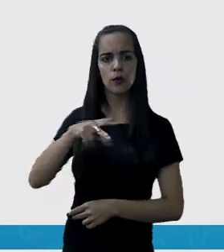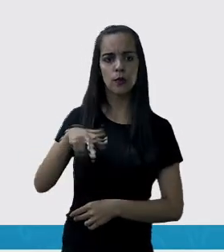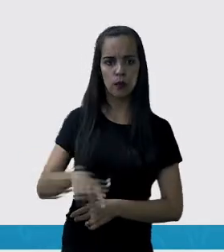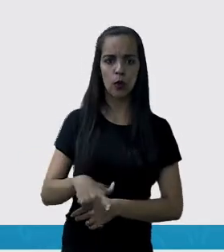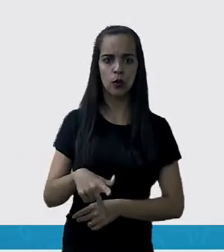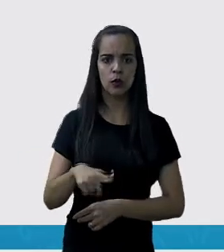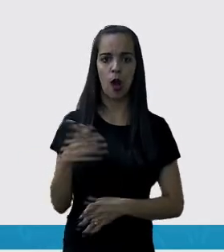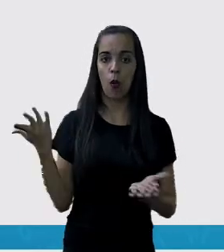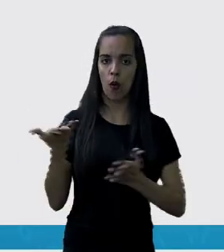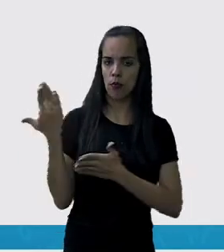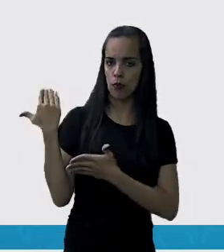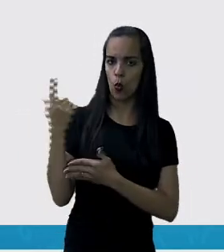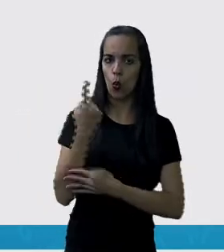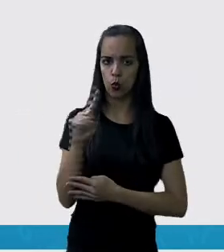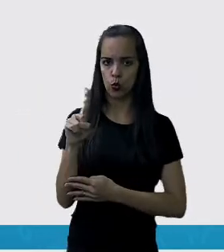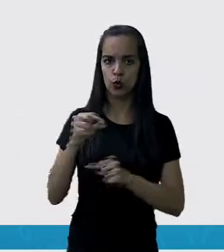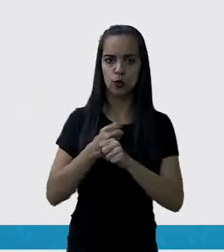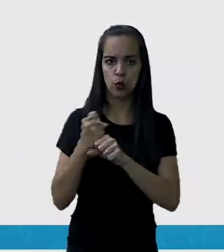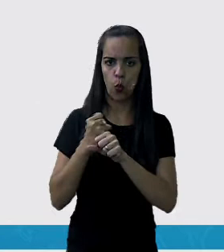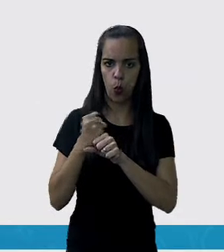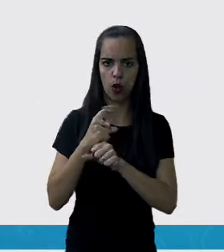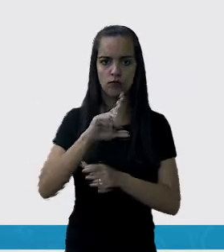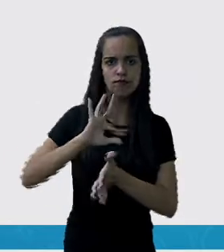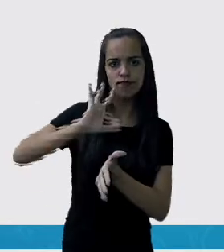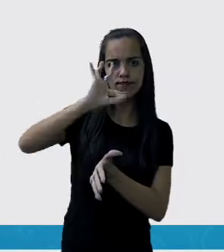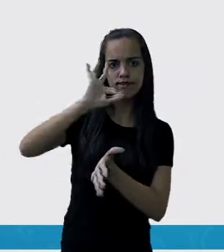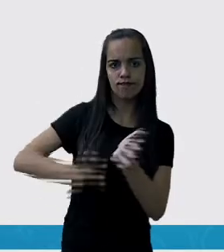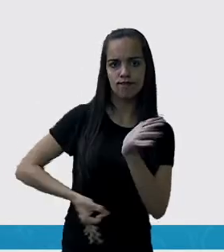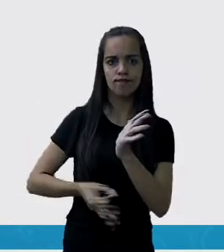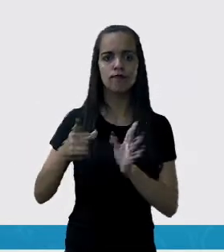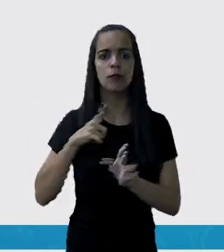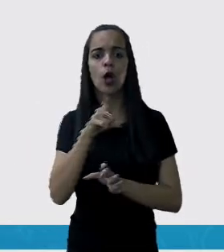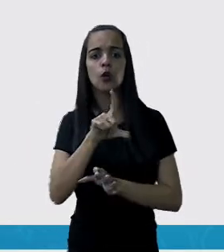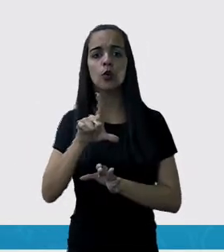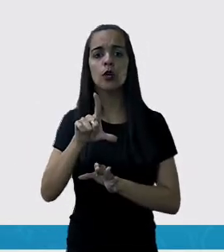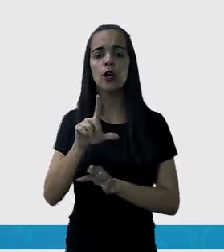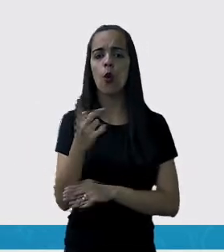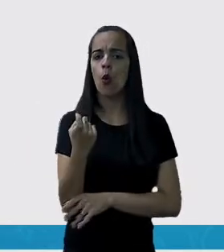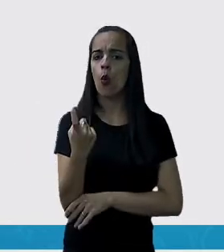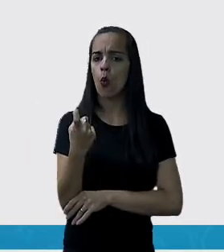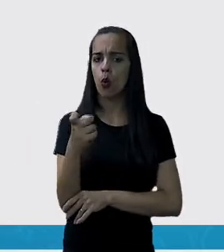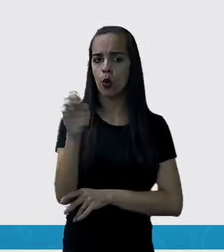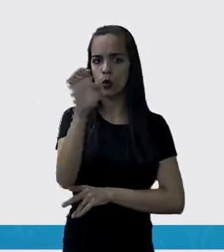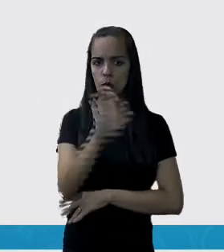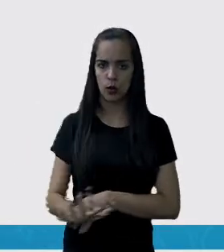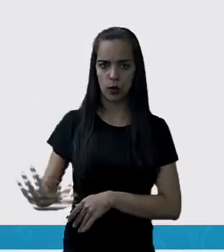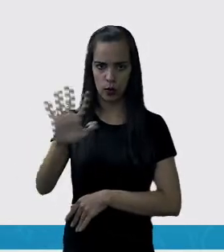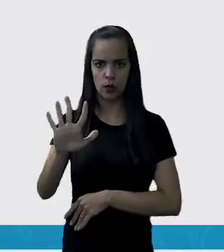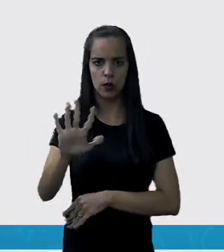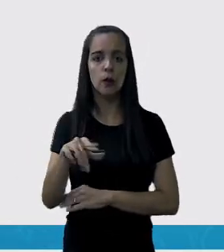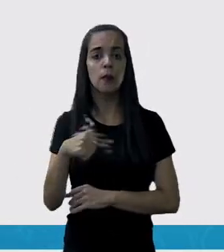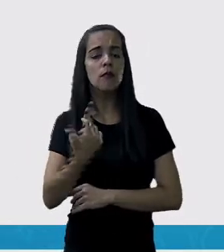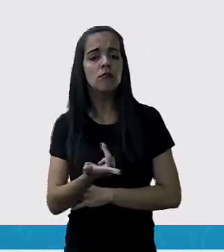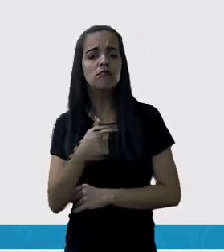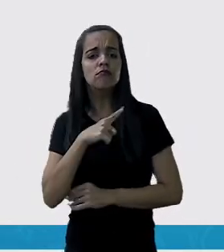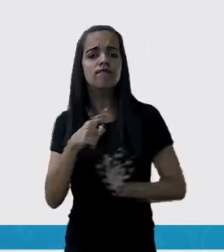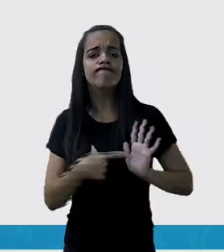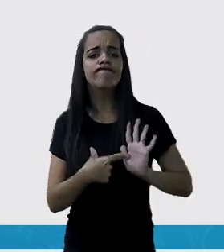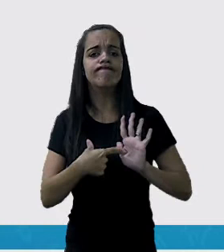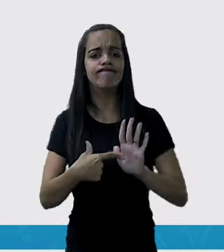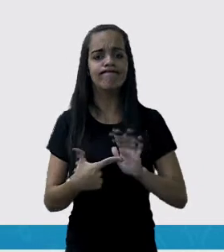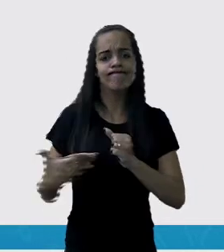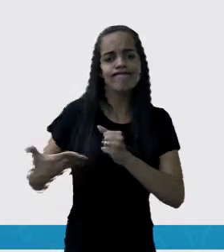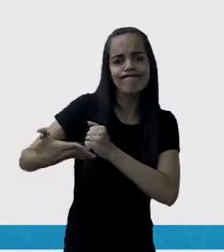a Espanha e Portugal, foi assinado o Ato Único Europeu, que assentou